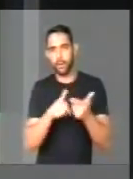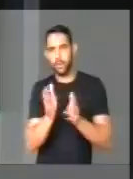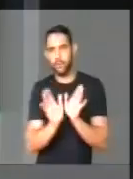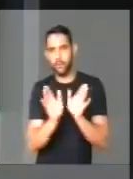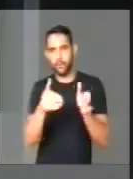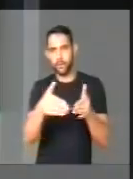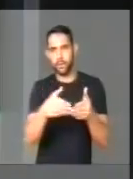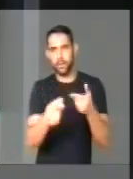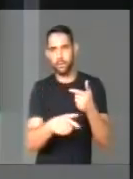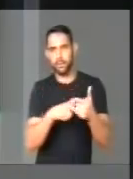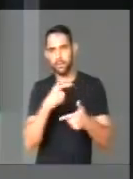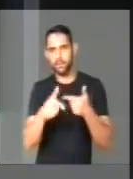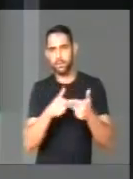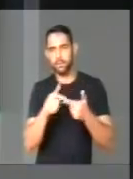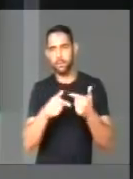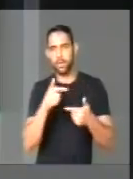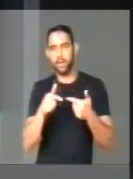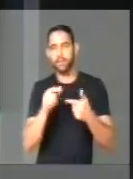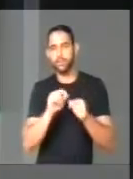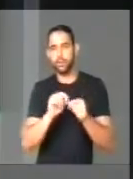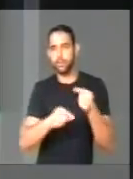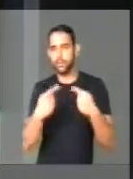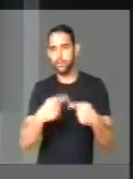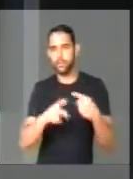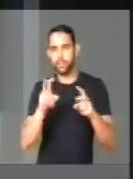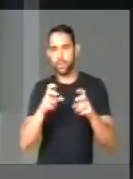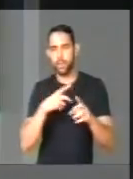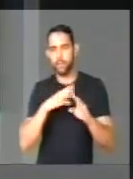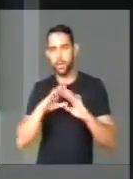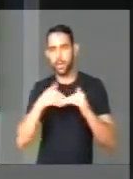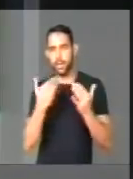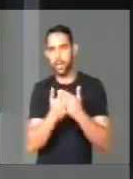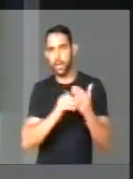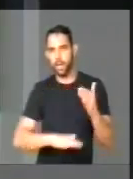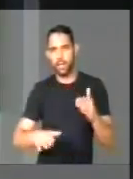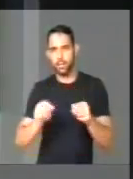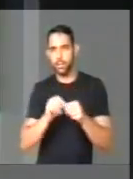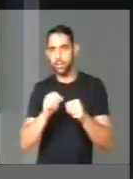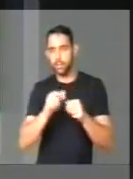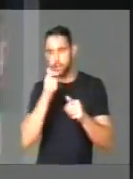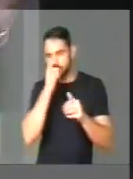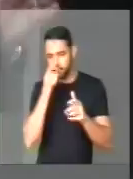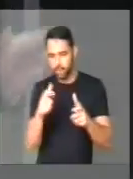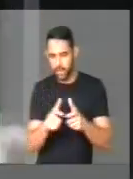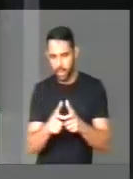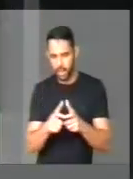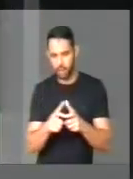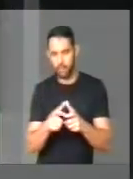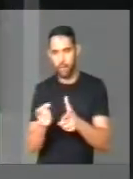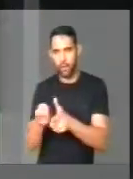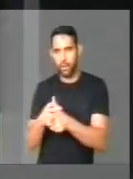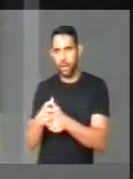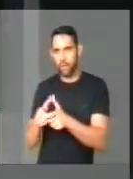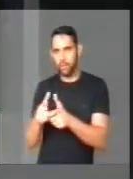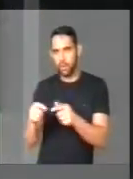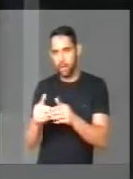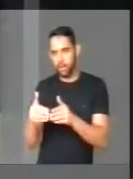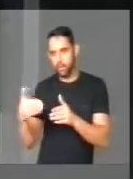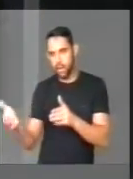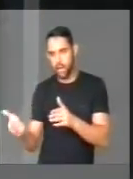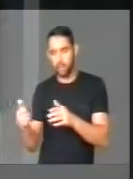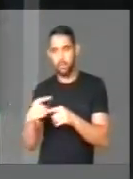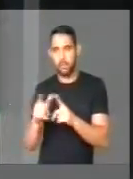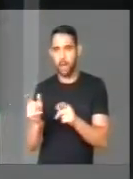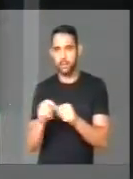a questão da creche. A creche que tinha, já não cabe mais as crianças, foi alugado um espaço externo e